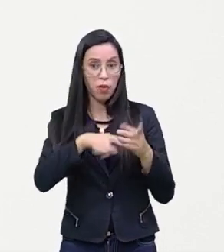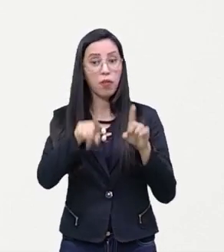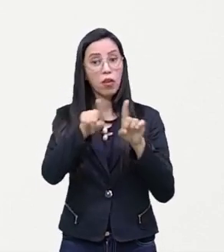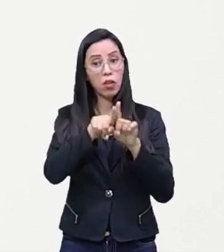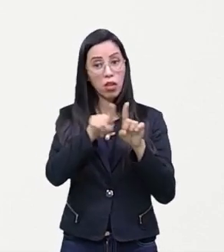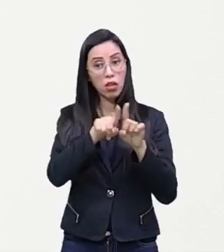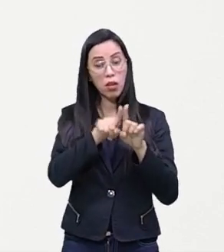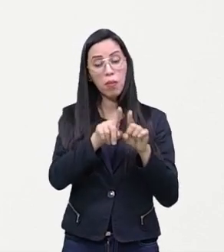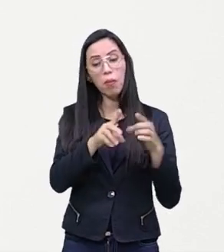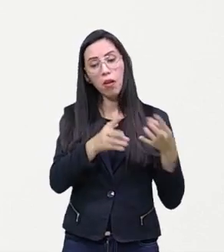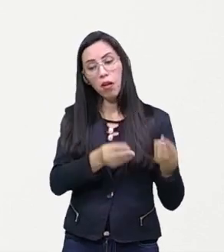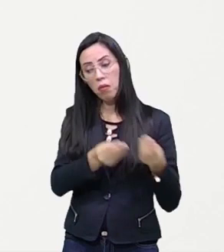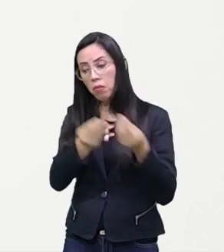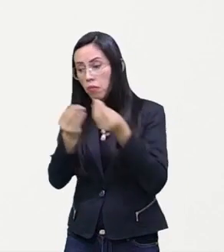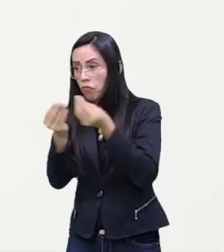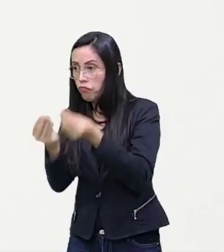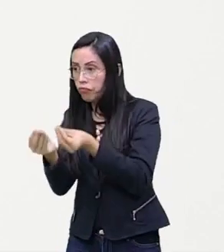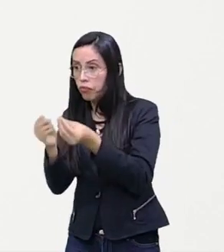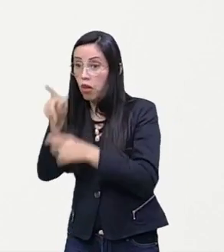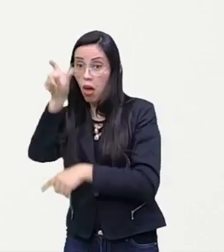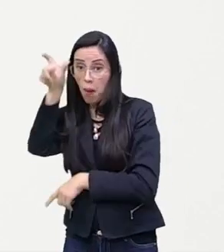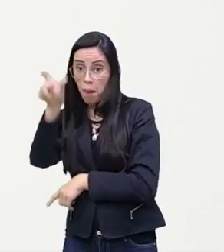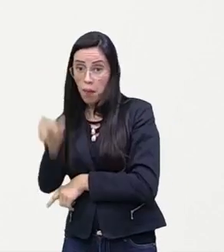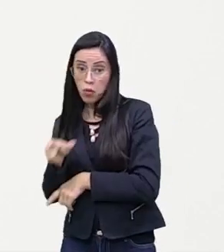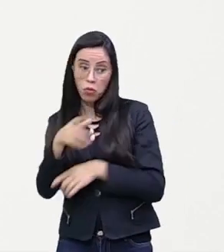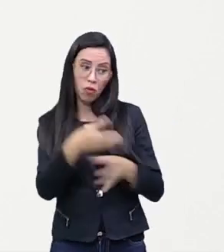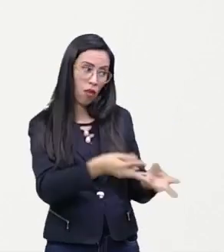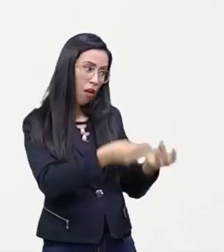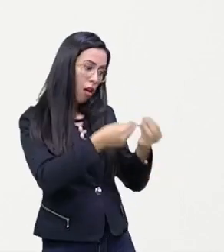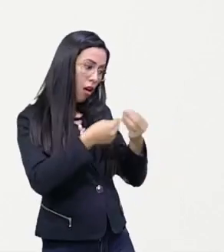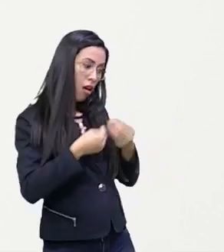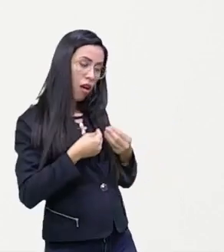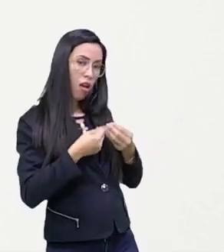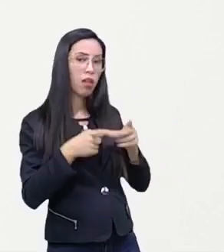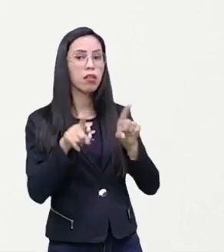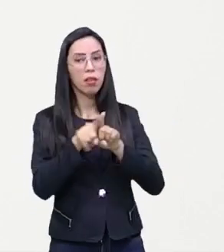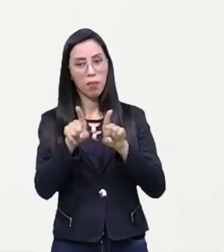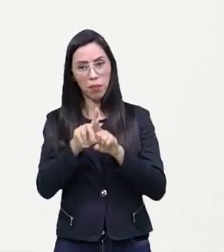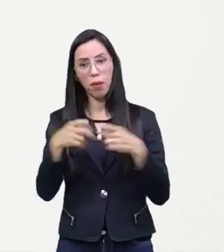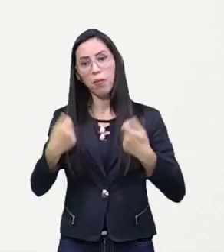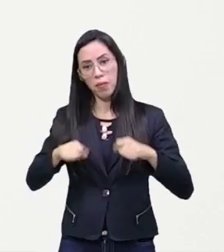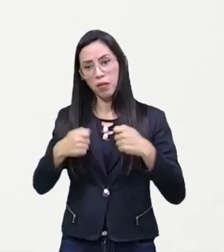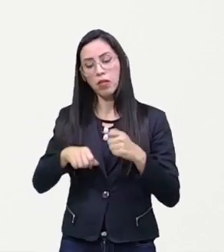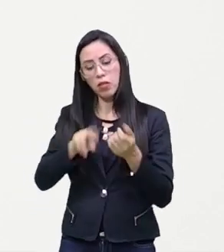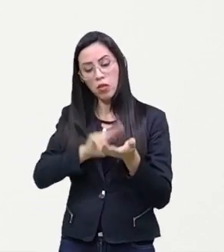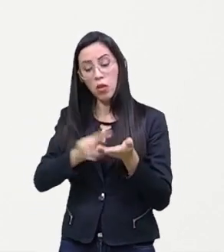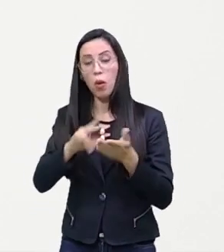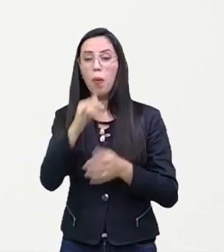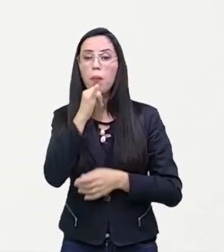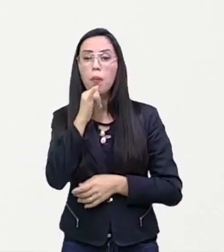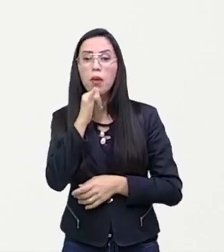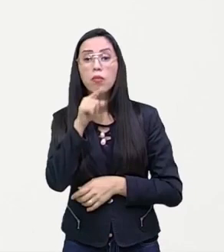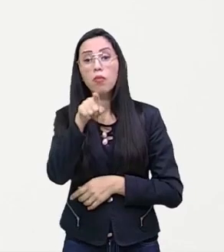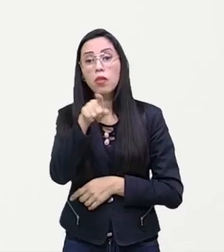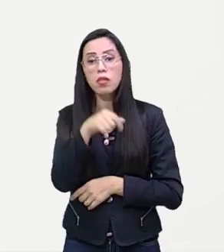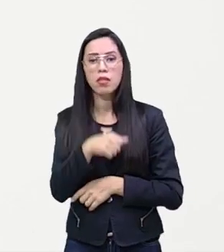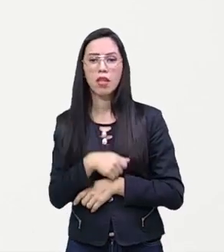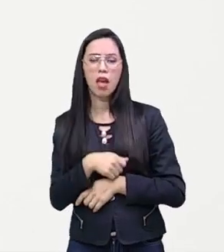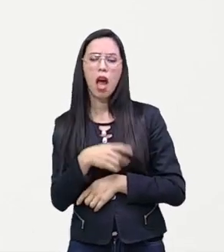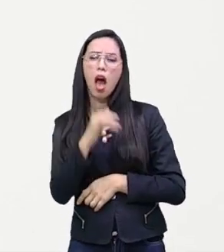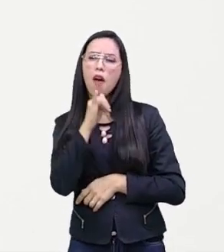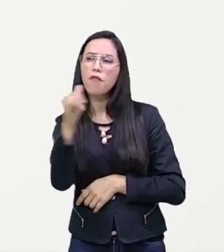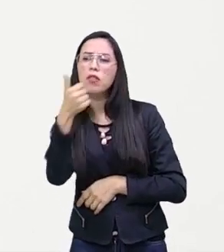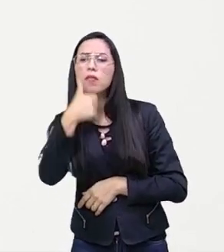destinatário e o emissor, no caso você, e para quem você vai mandar aquele bilhete. Ai, mamãe, hoje eu vou sair mais tarde da escola. O que você